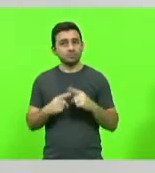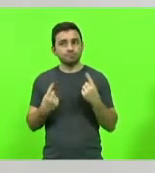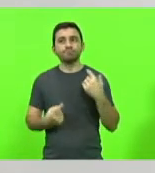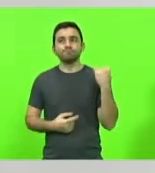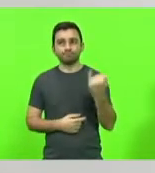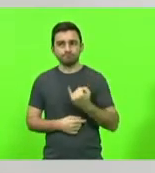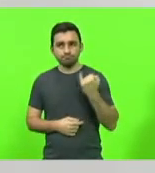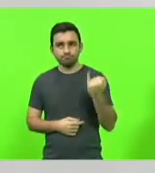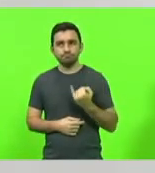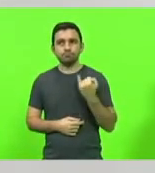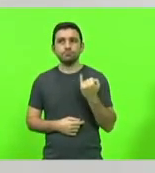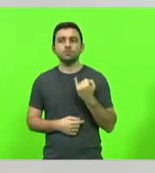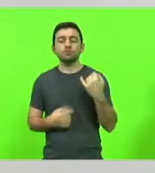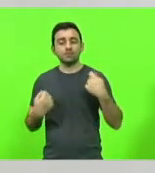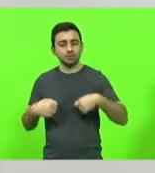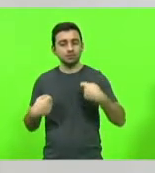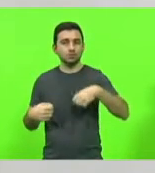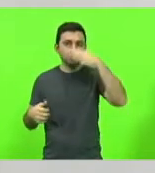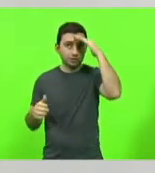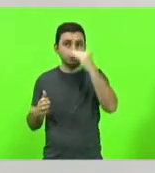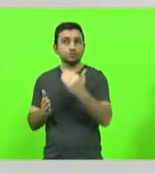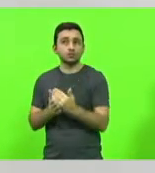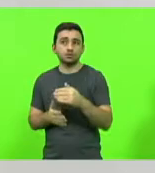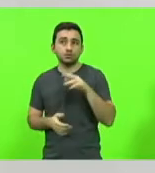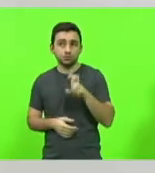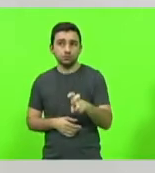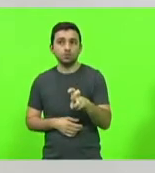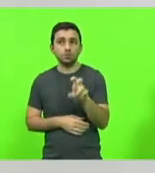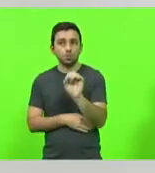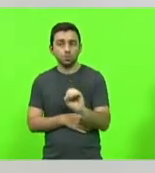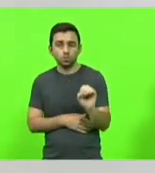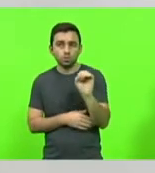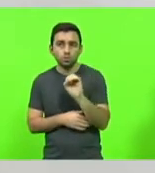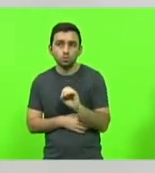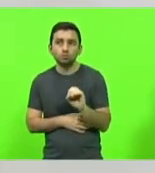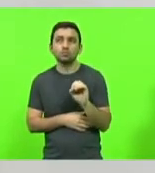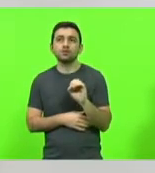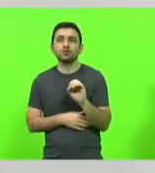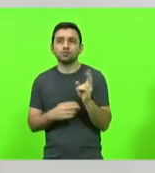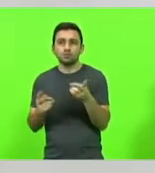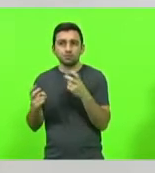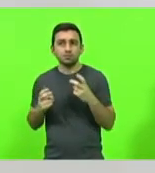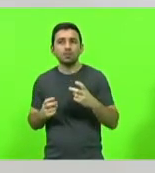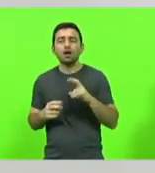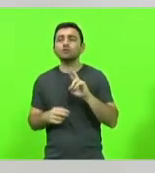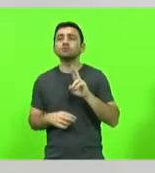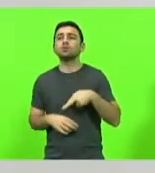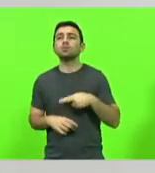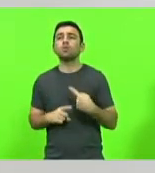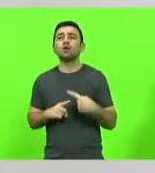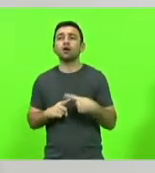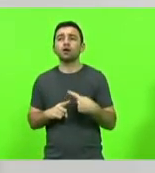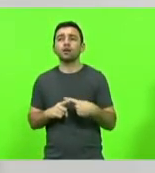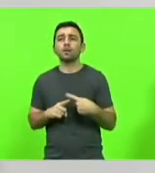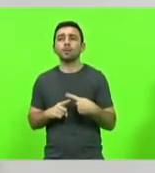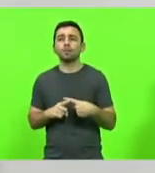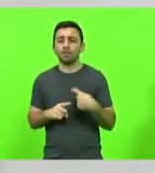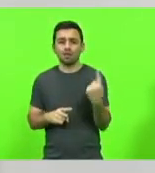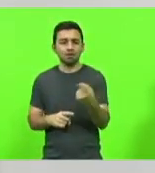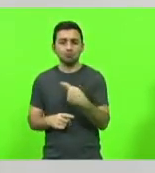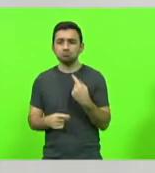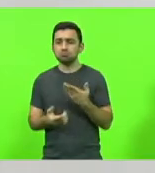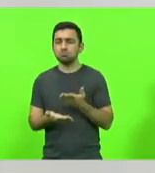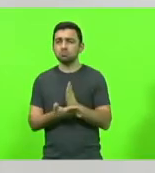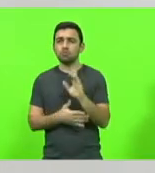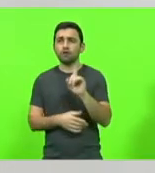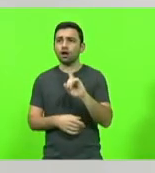importante que se cumpra no dia 5 de outubro, que se reveja as razões pelas quais não foi aprovada essa